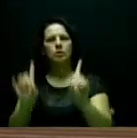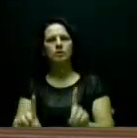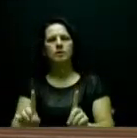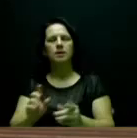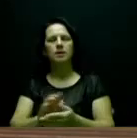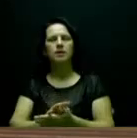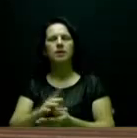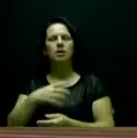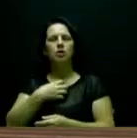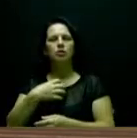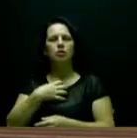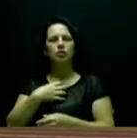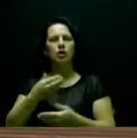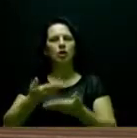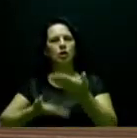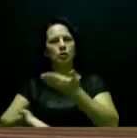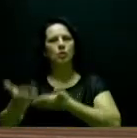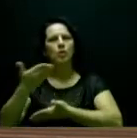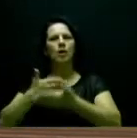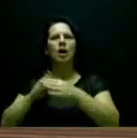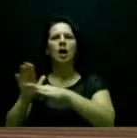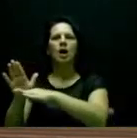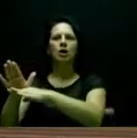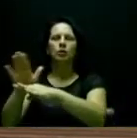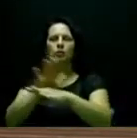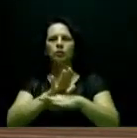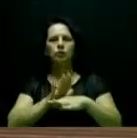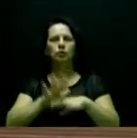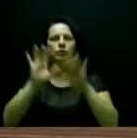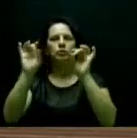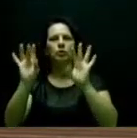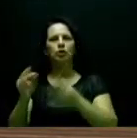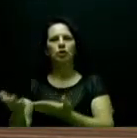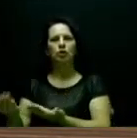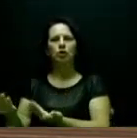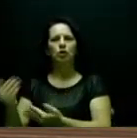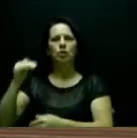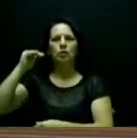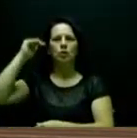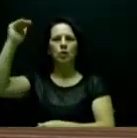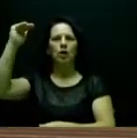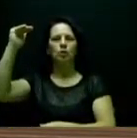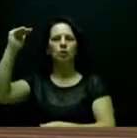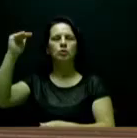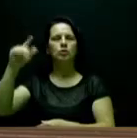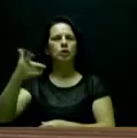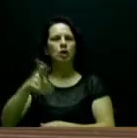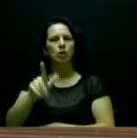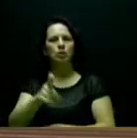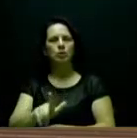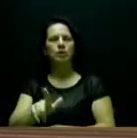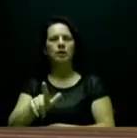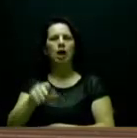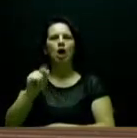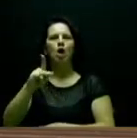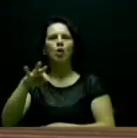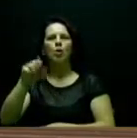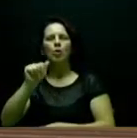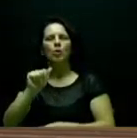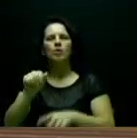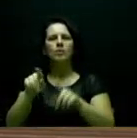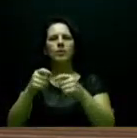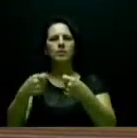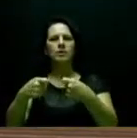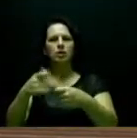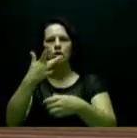deficiência, de forma a promover atendimento especializado a jovens e adultos com deficiência que não têm autonomia e dependem